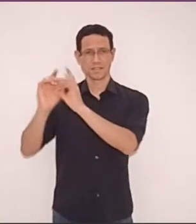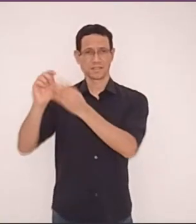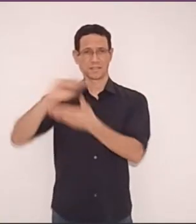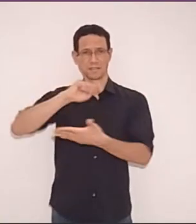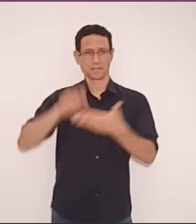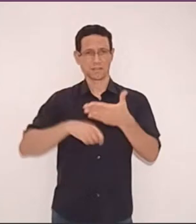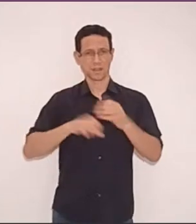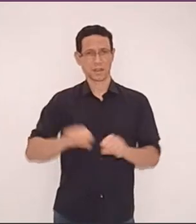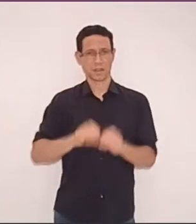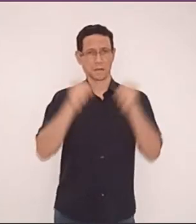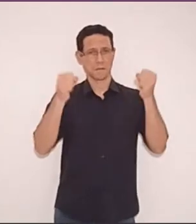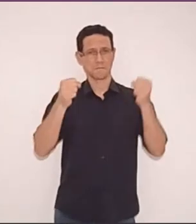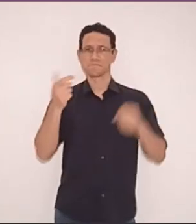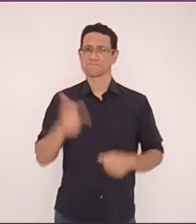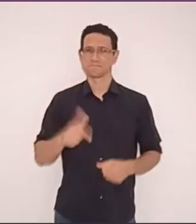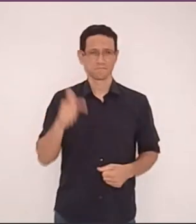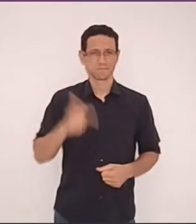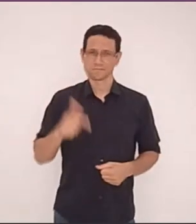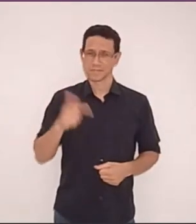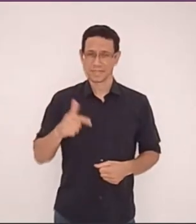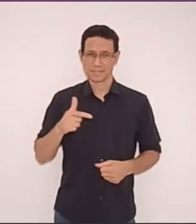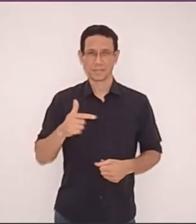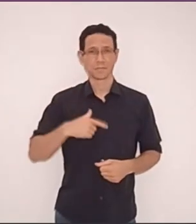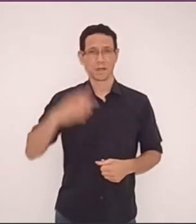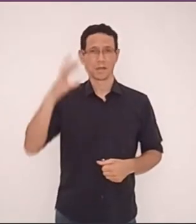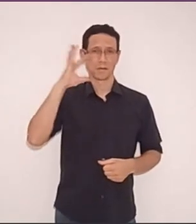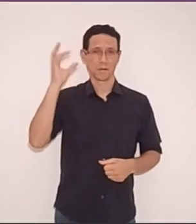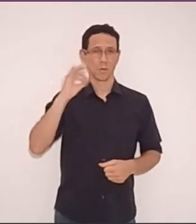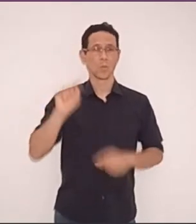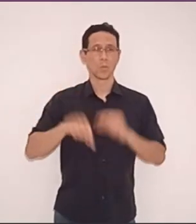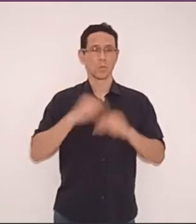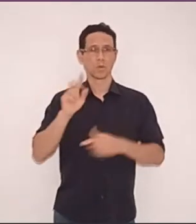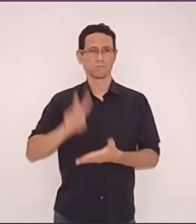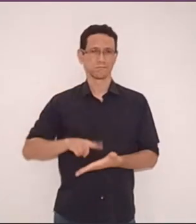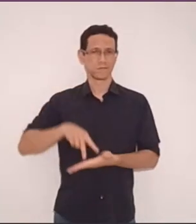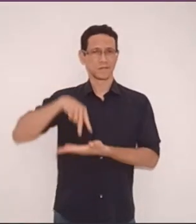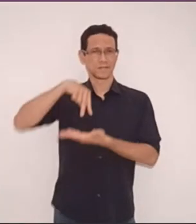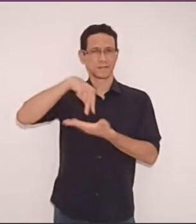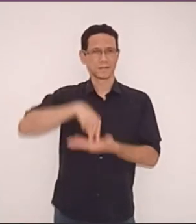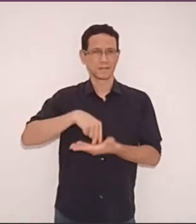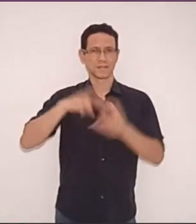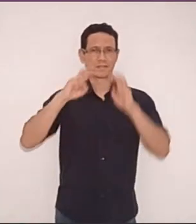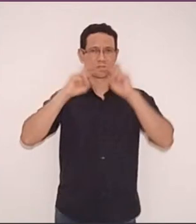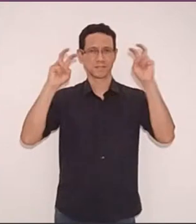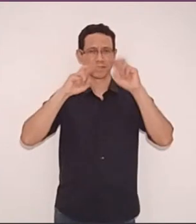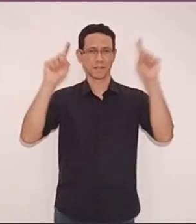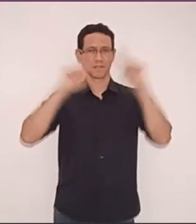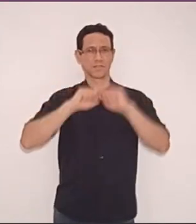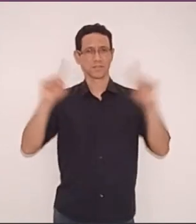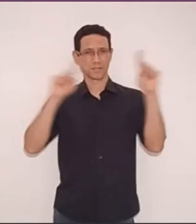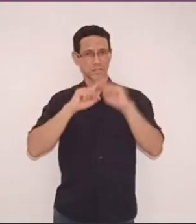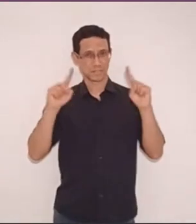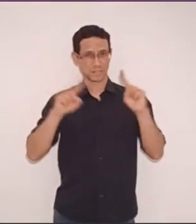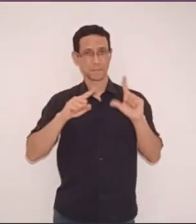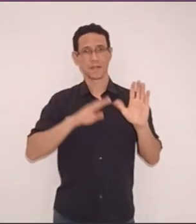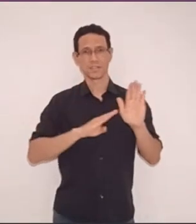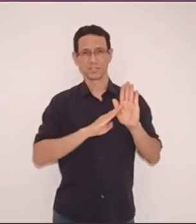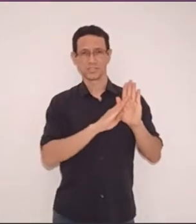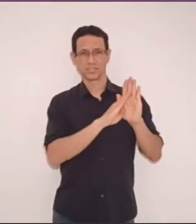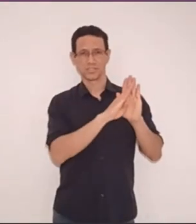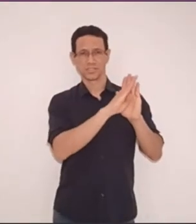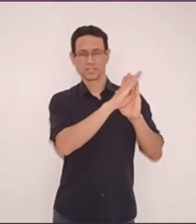mas não caísse de carne para carne pensar me levantei do Anonimato para o indica contrariei as estatísticas